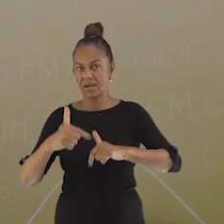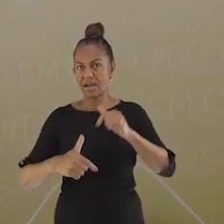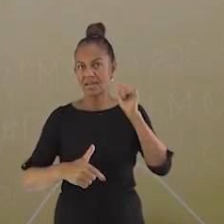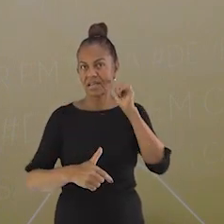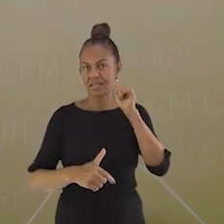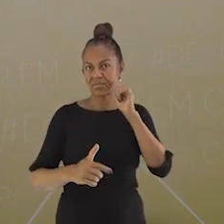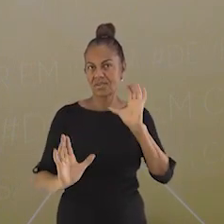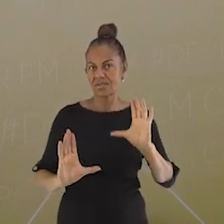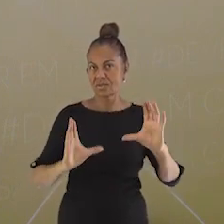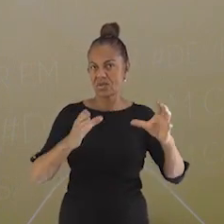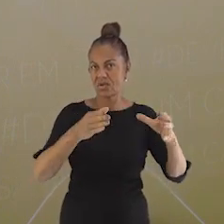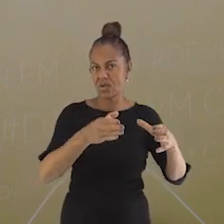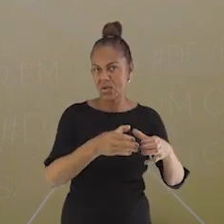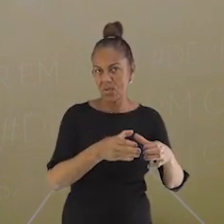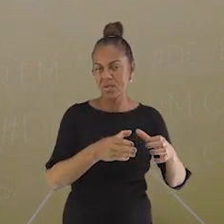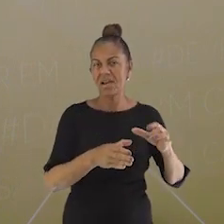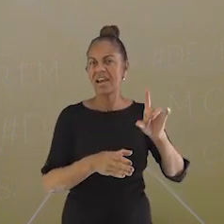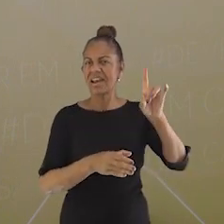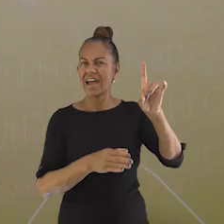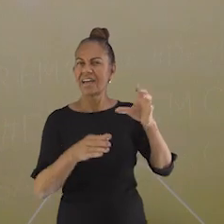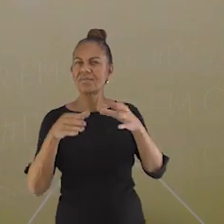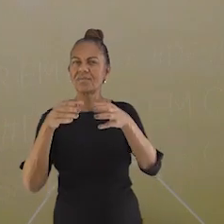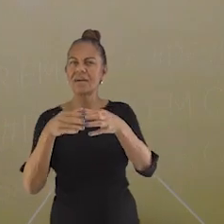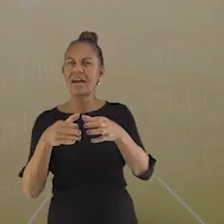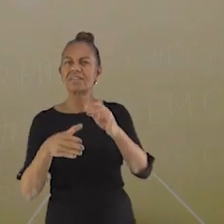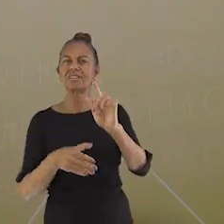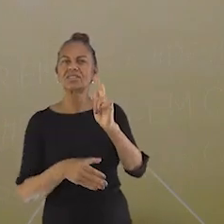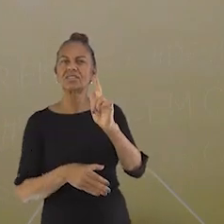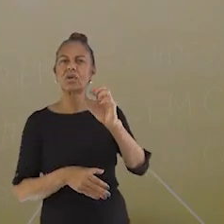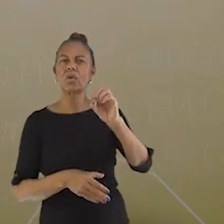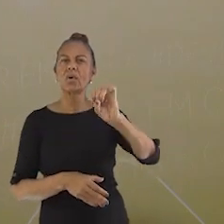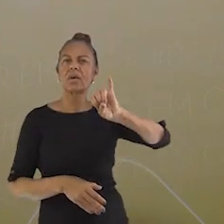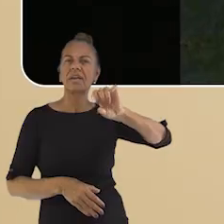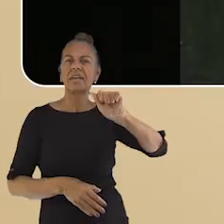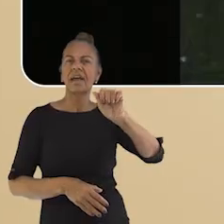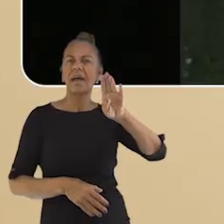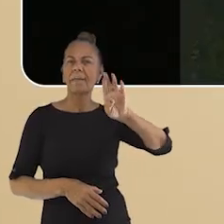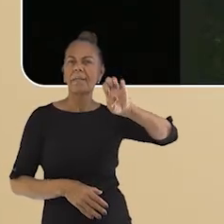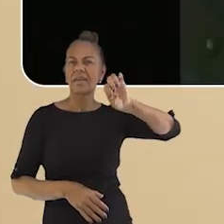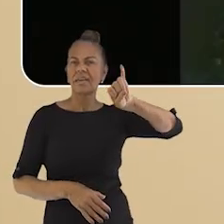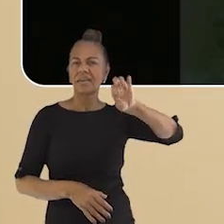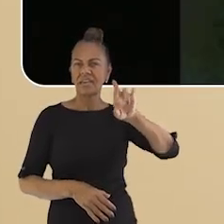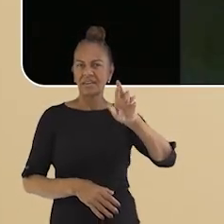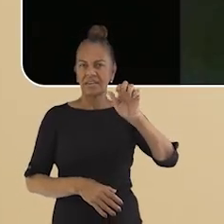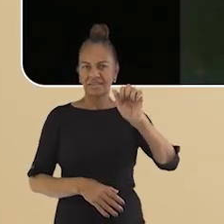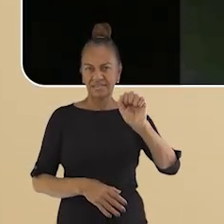na qual traz informações desse fazer artesanal.